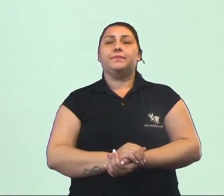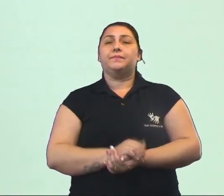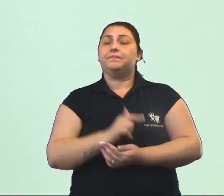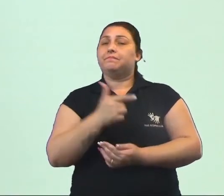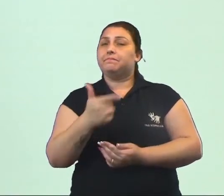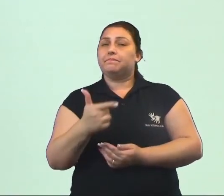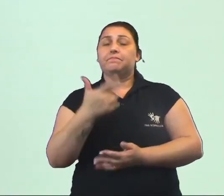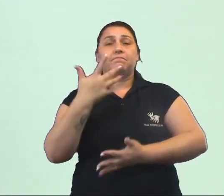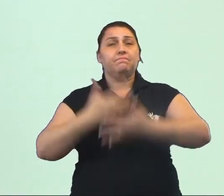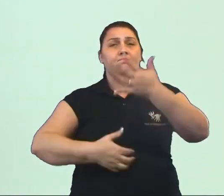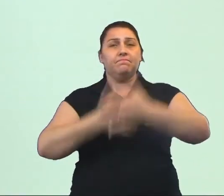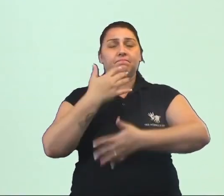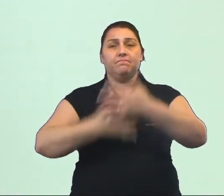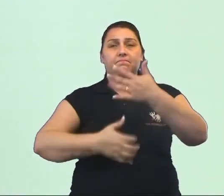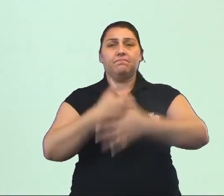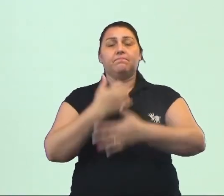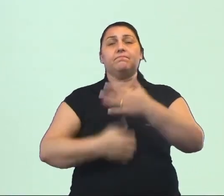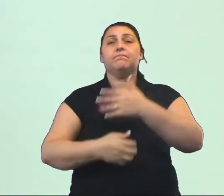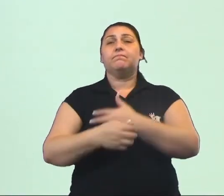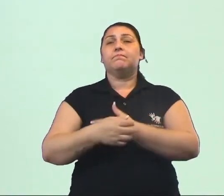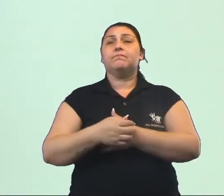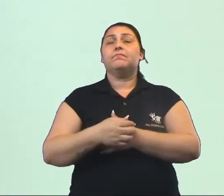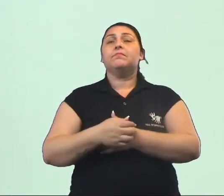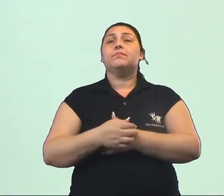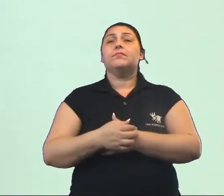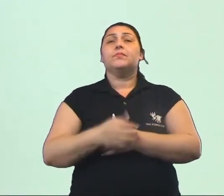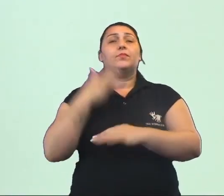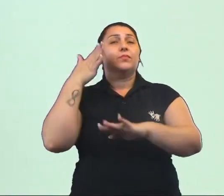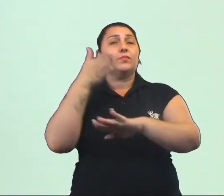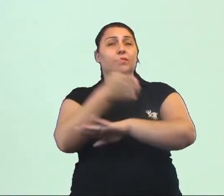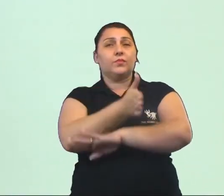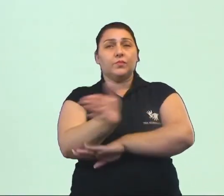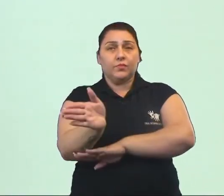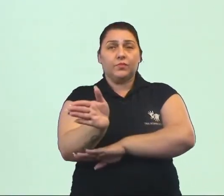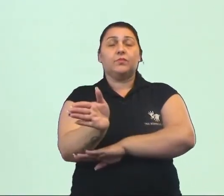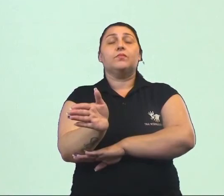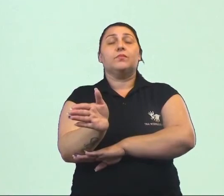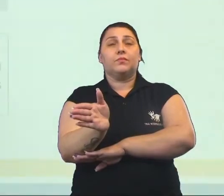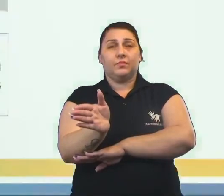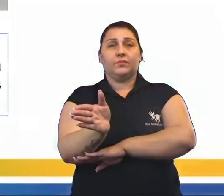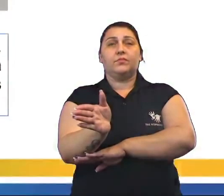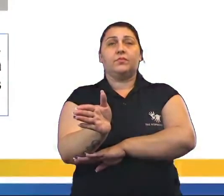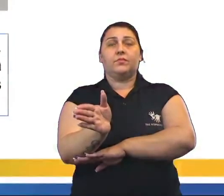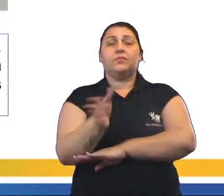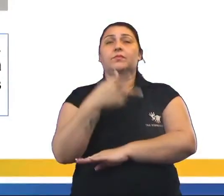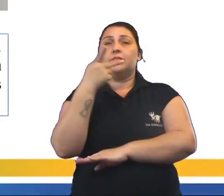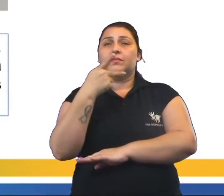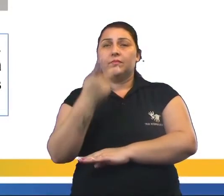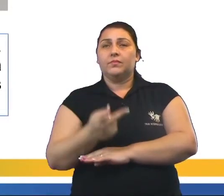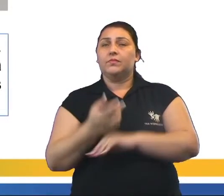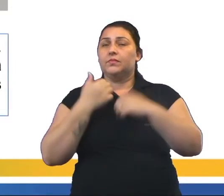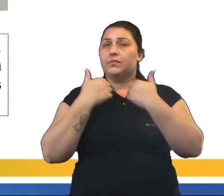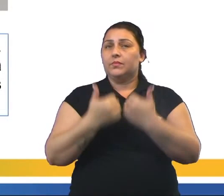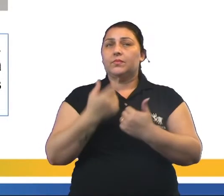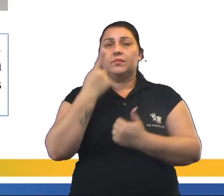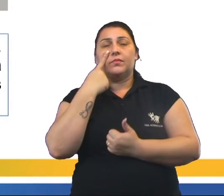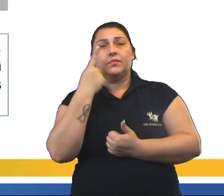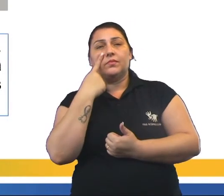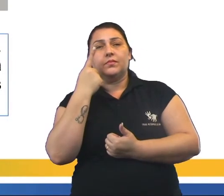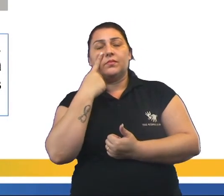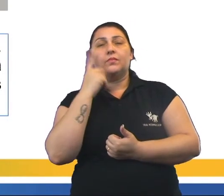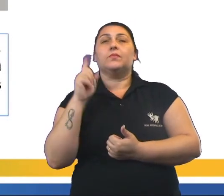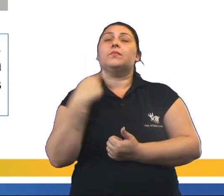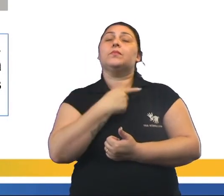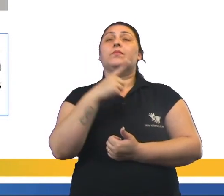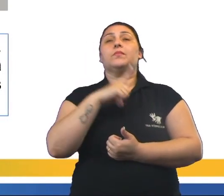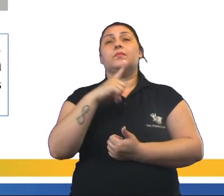há intromissão aí de um discurso indireto, de uma transposição dessa fala, tá bom? Olha só,